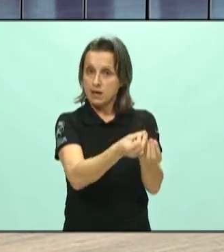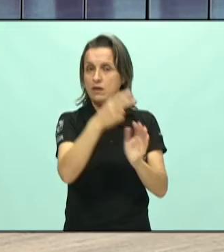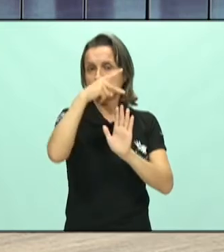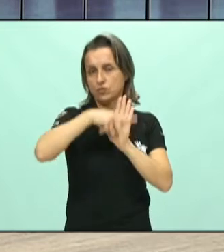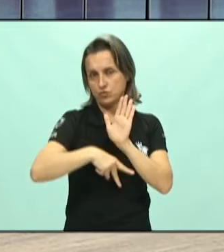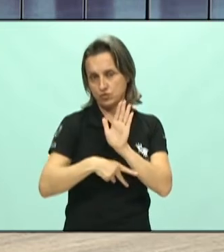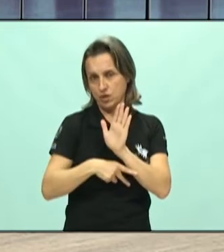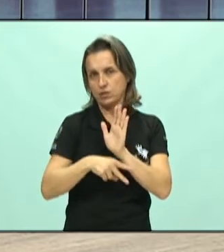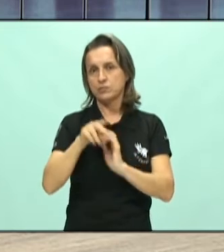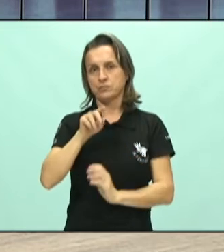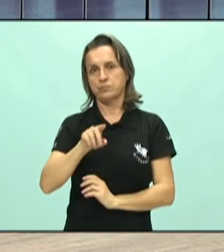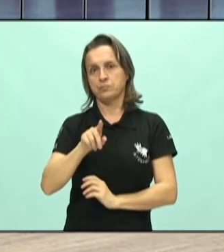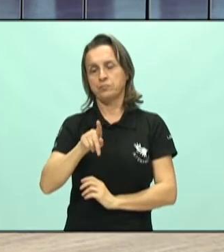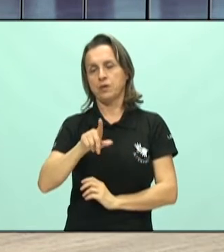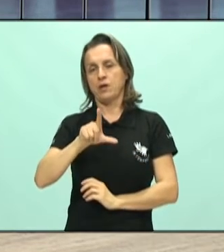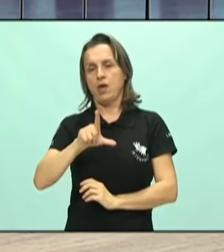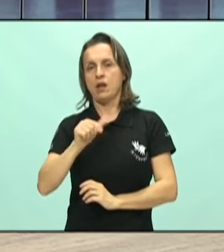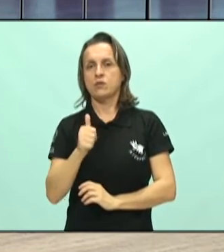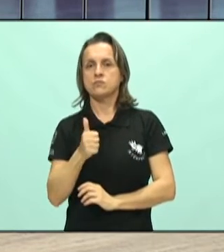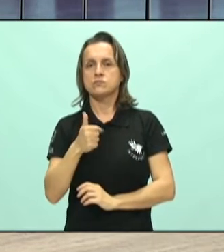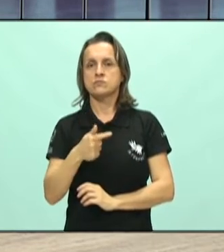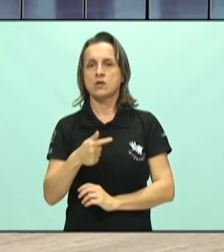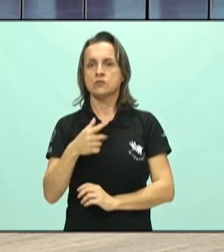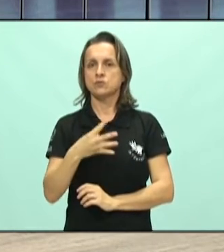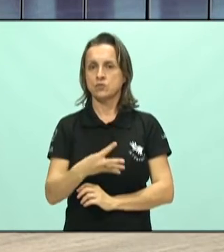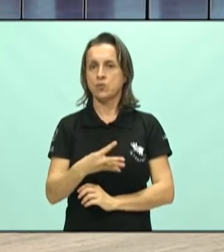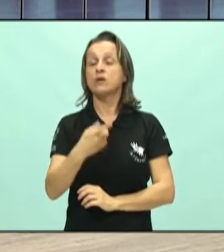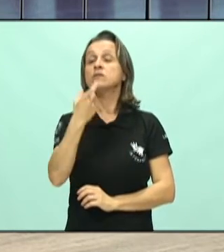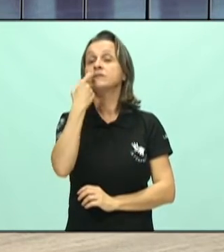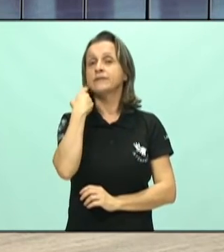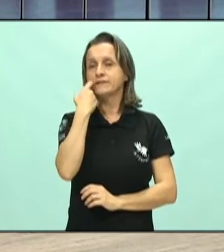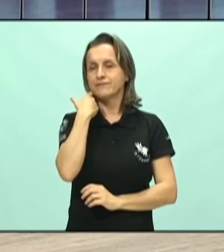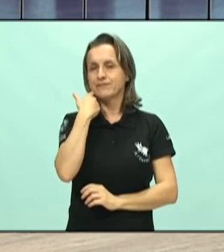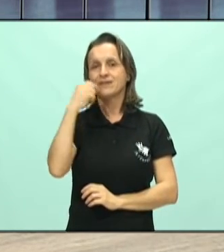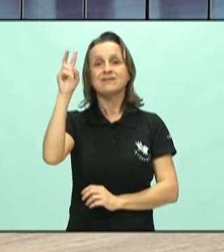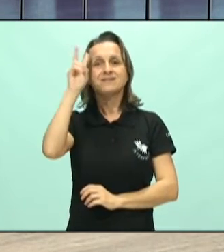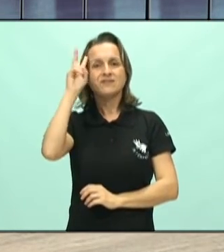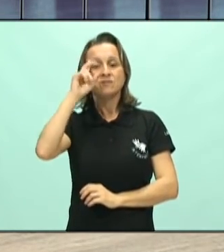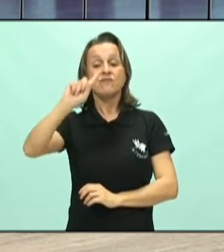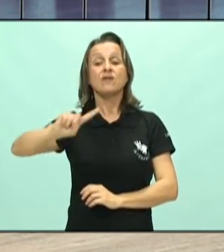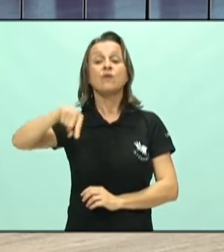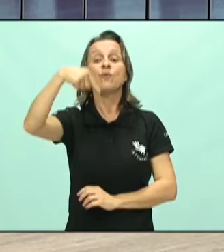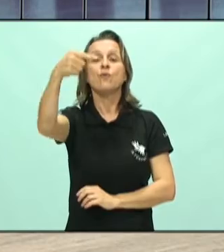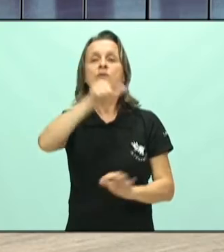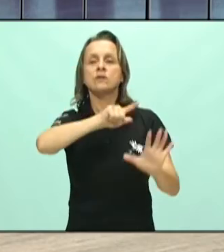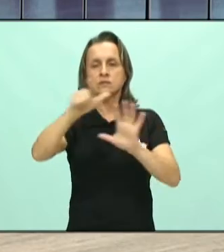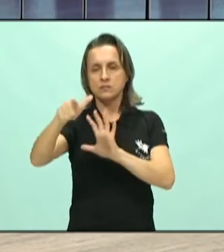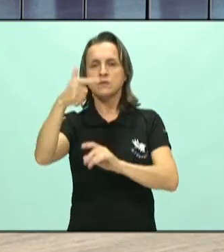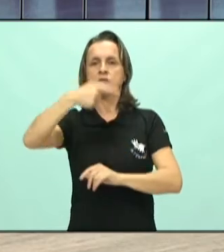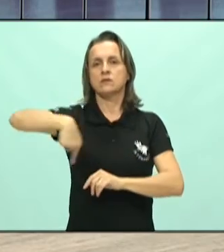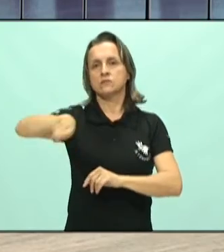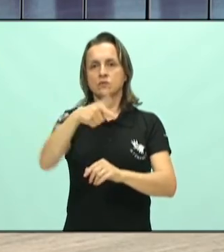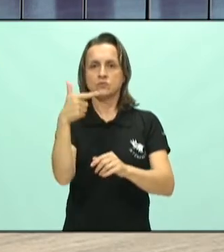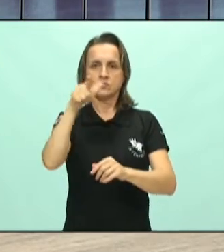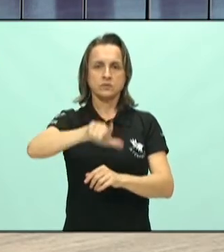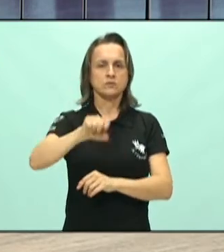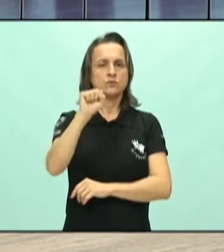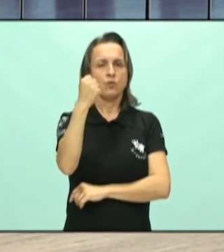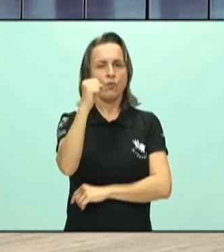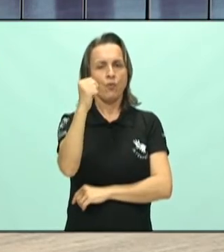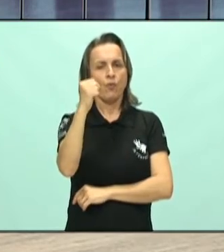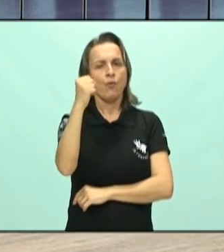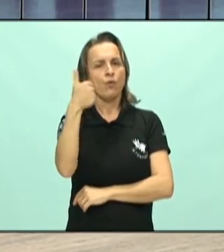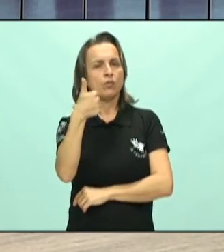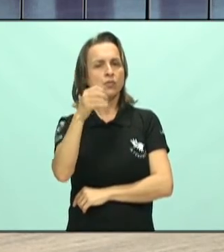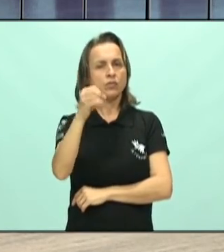né, o PL 174. Tivemos acesso, isso foi numa sexta, na segunda-feira seguinte nós tivemos acesso. 8, 10 dias para fazer a análise.